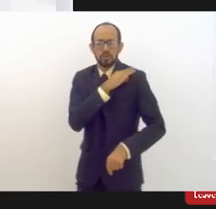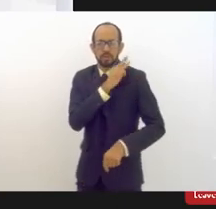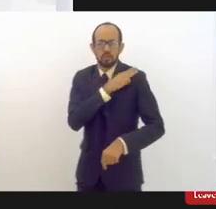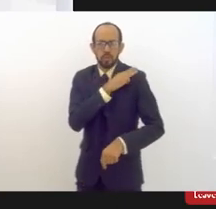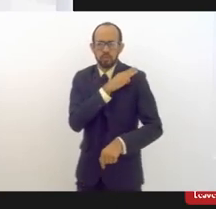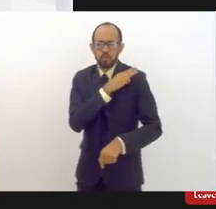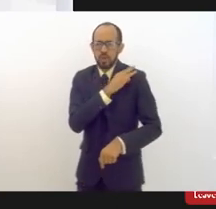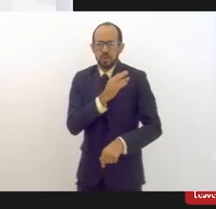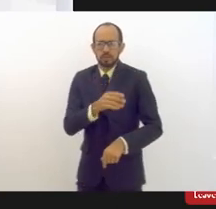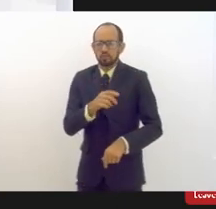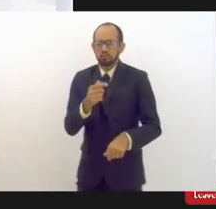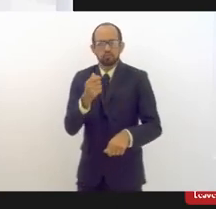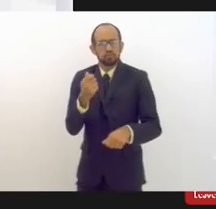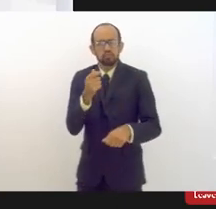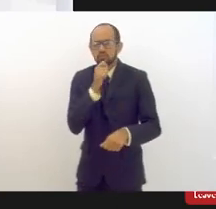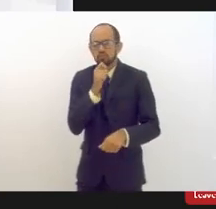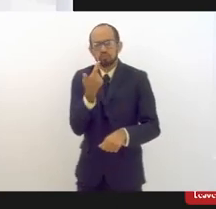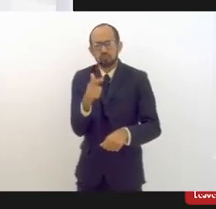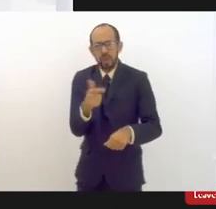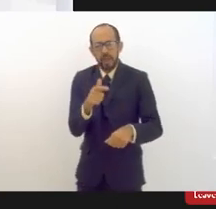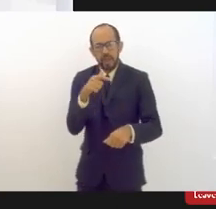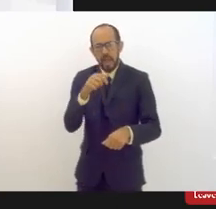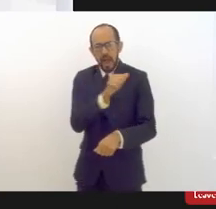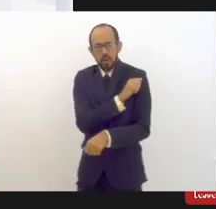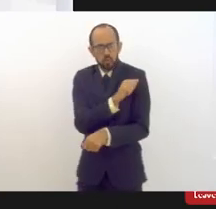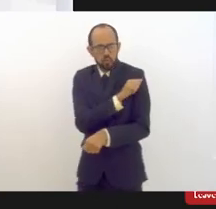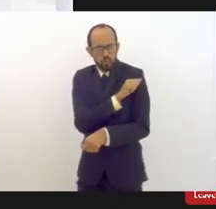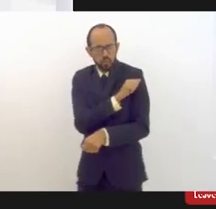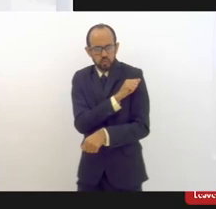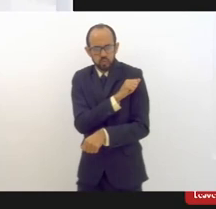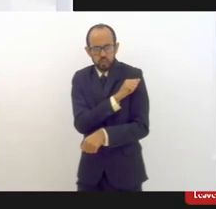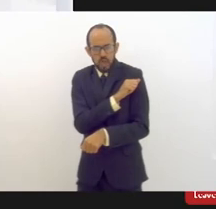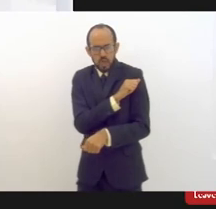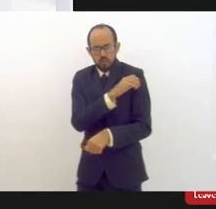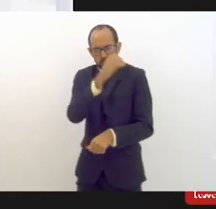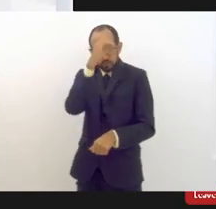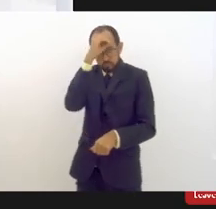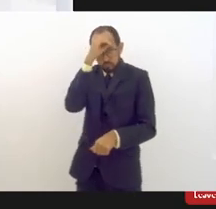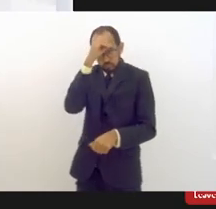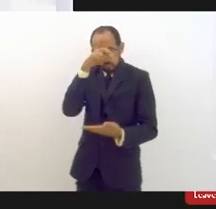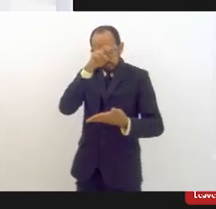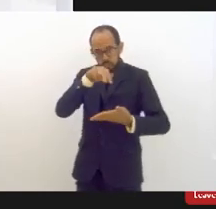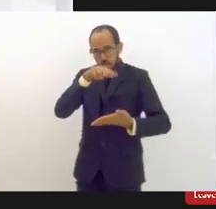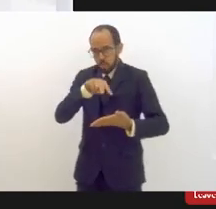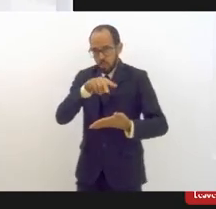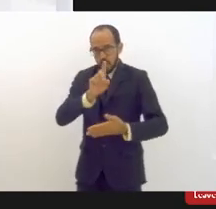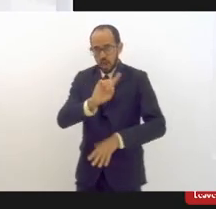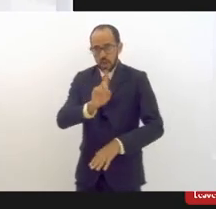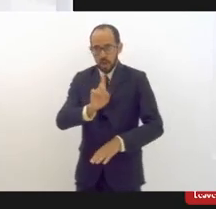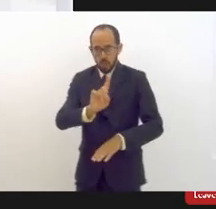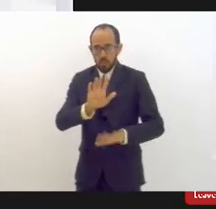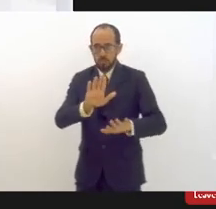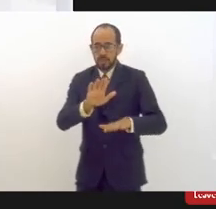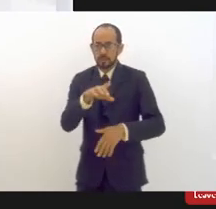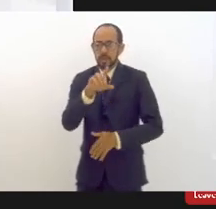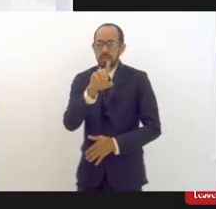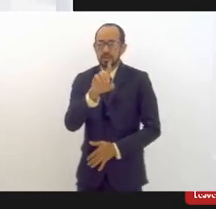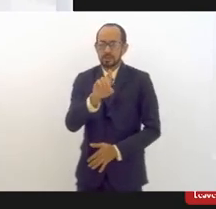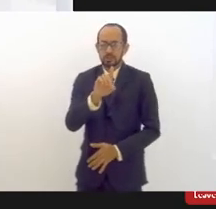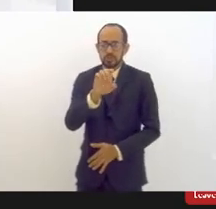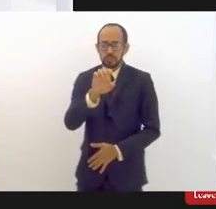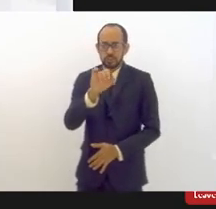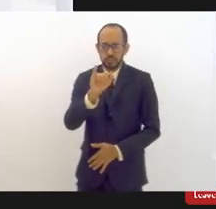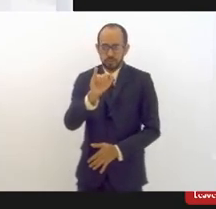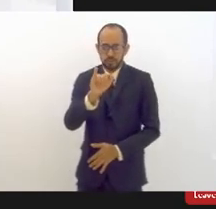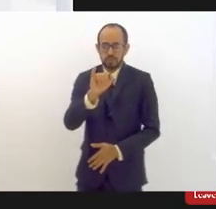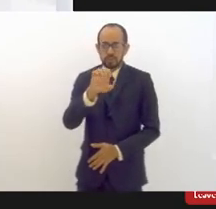alunos analfabetos, mas temos alunos na DIESP que que no âmbito da DIESP, né, que é aquela